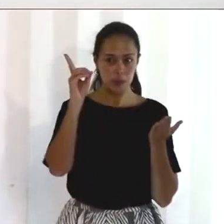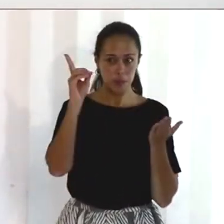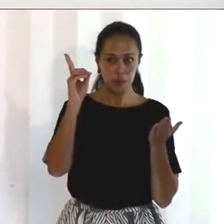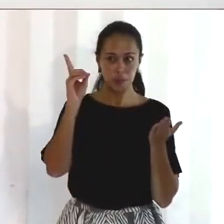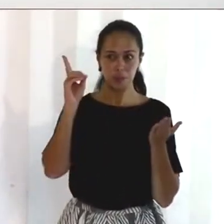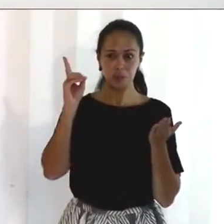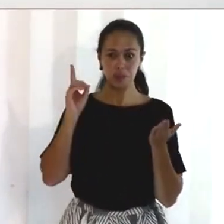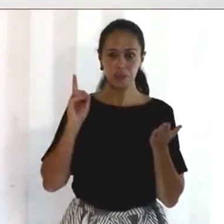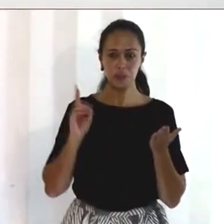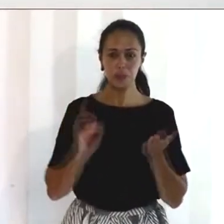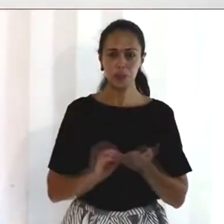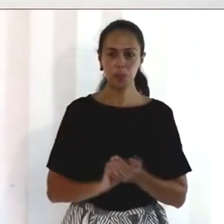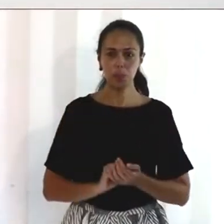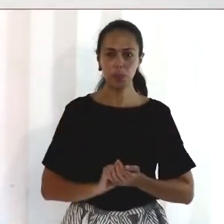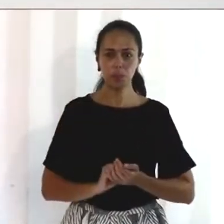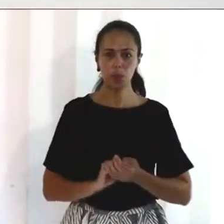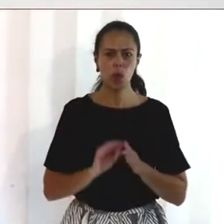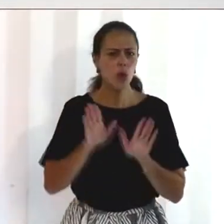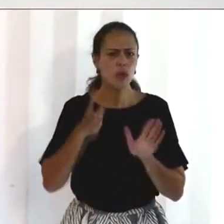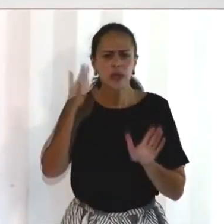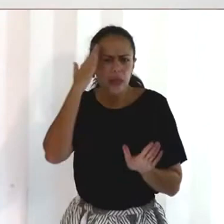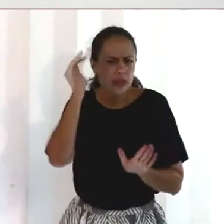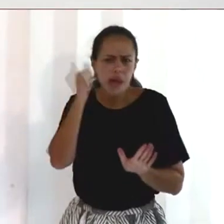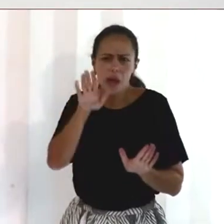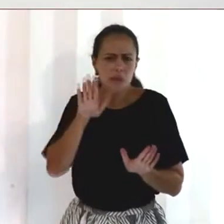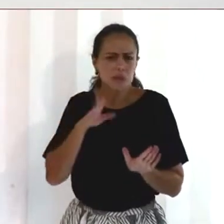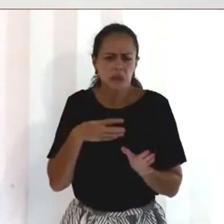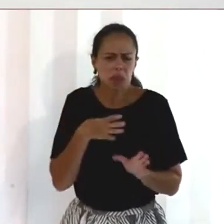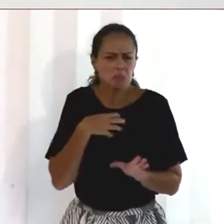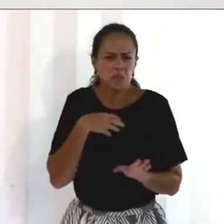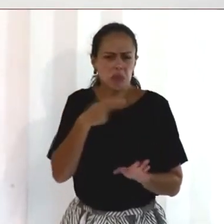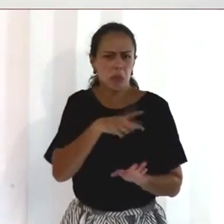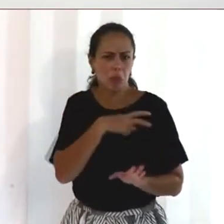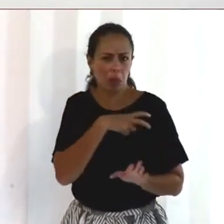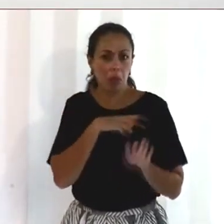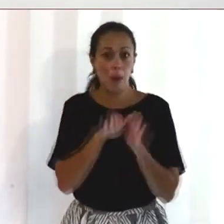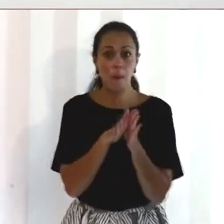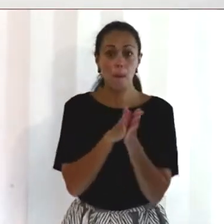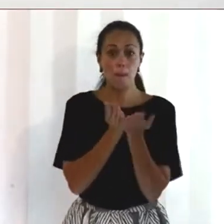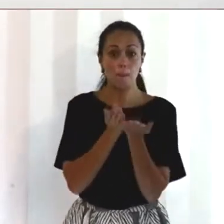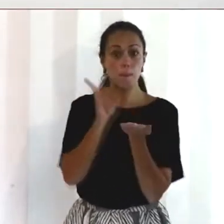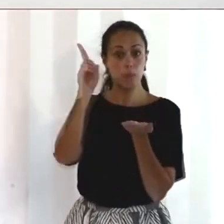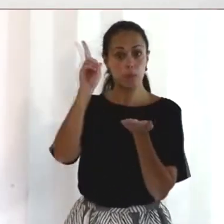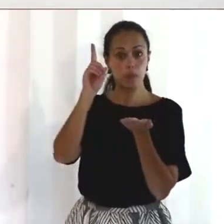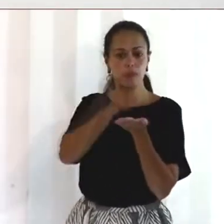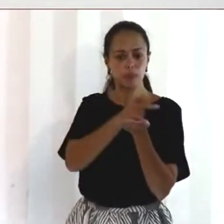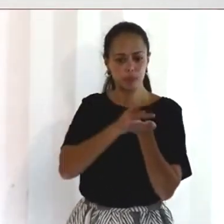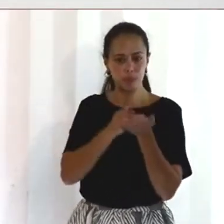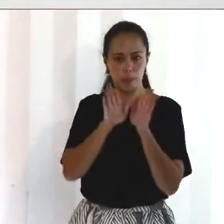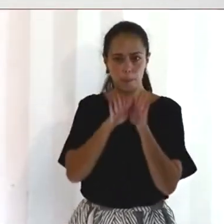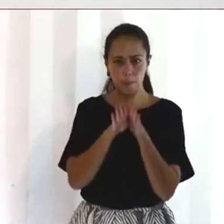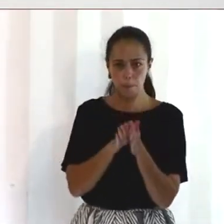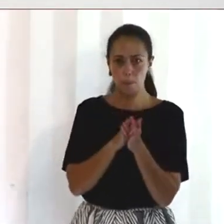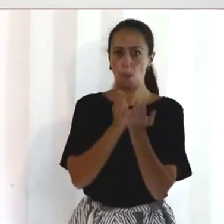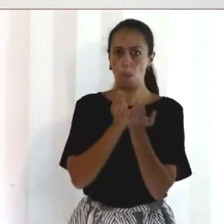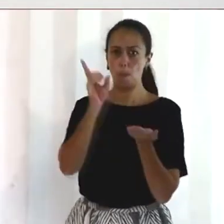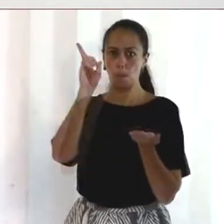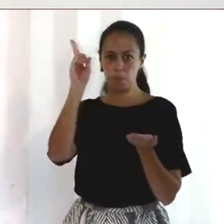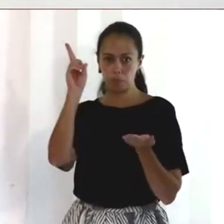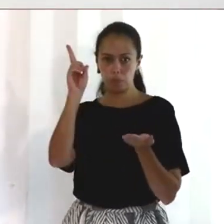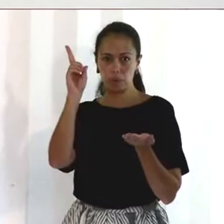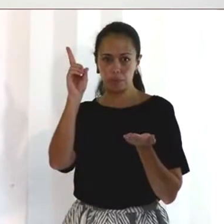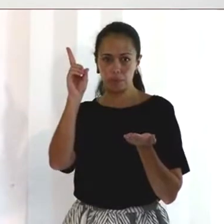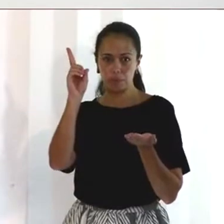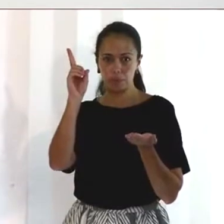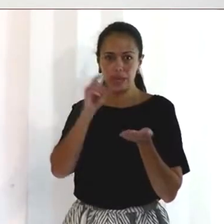como você souber, como você puder fazer um livro. Então, é o segundo desenho, né? O primeiro